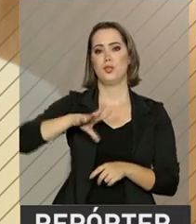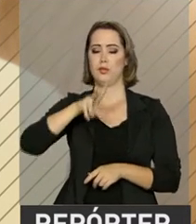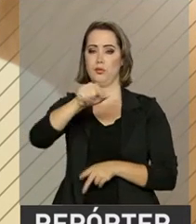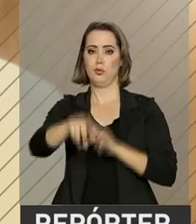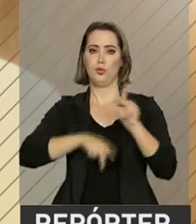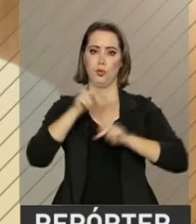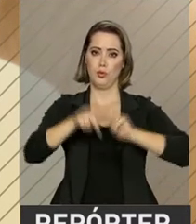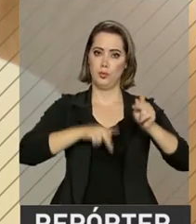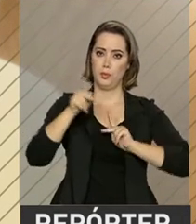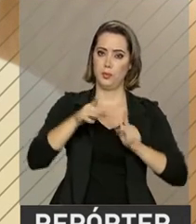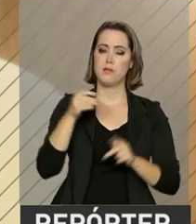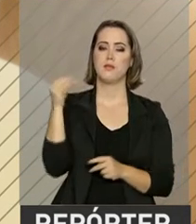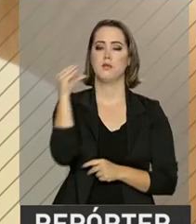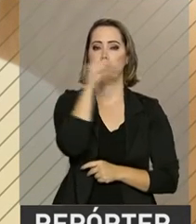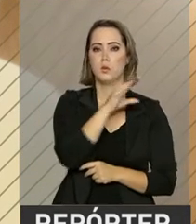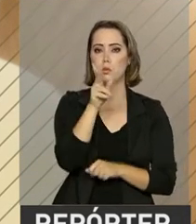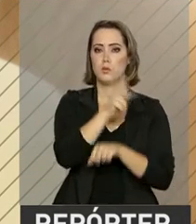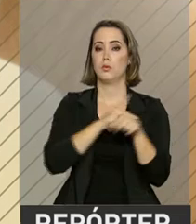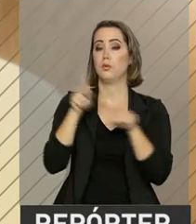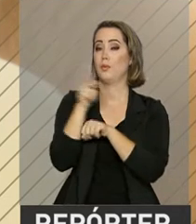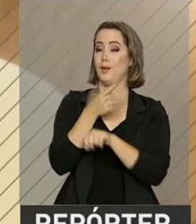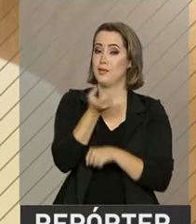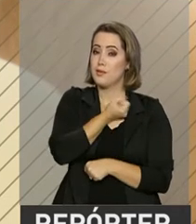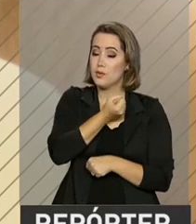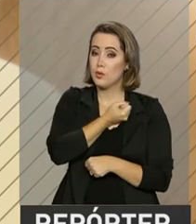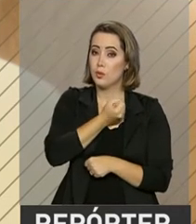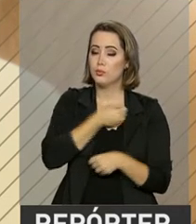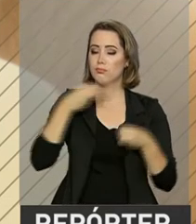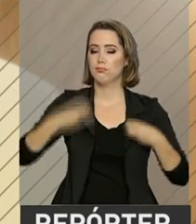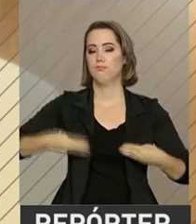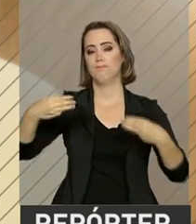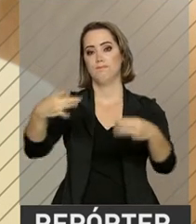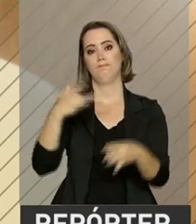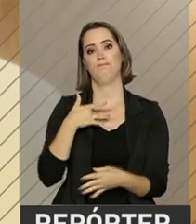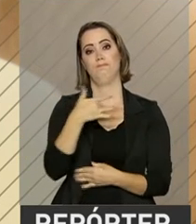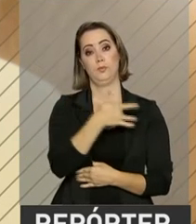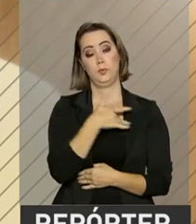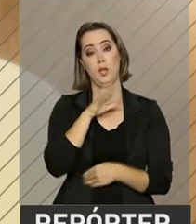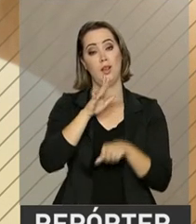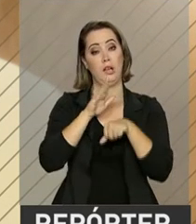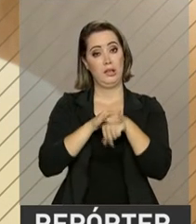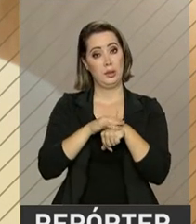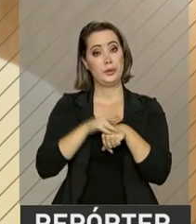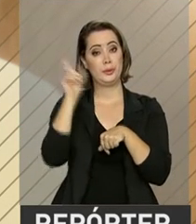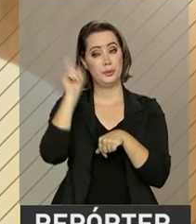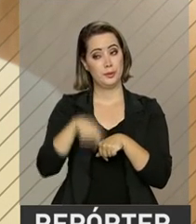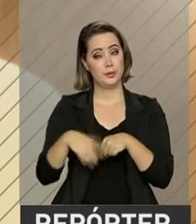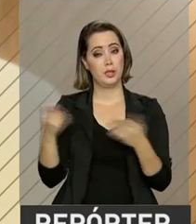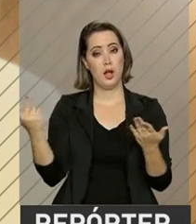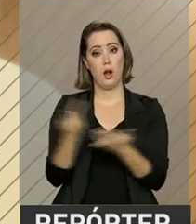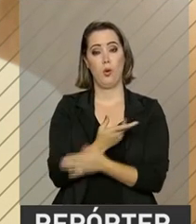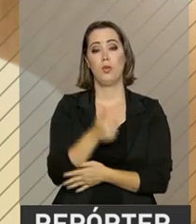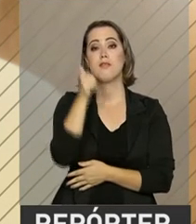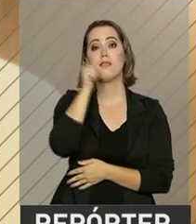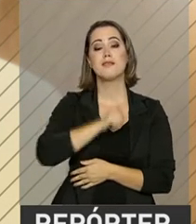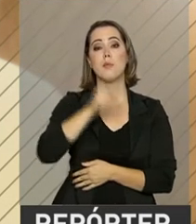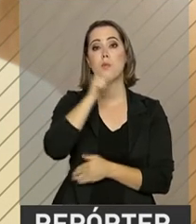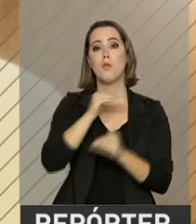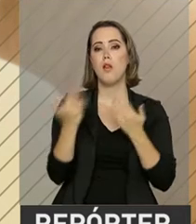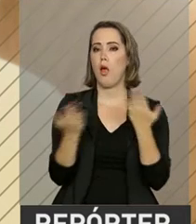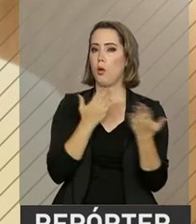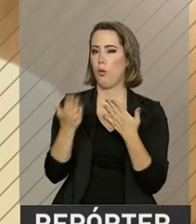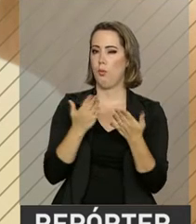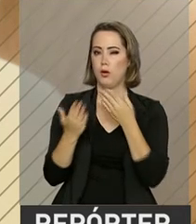adulta do país segundo dados do ministério da saúde a doença é mais freqüente nas mulheres que nos homens